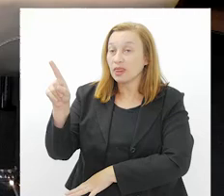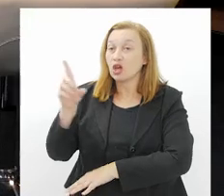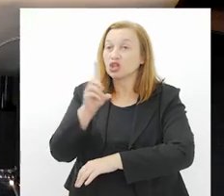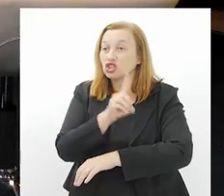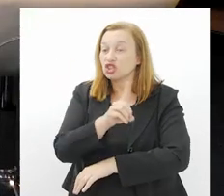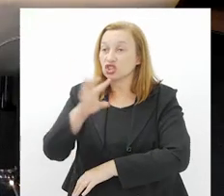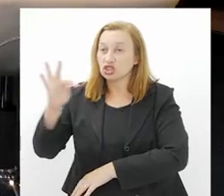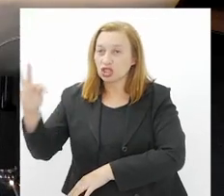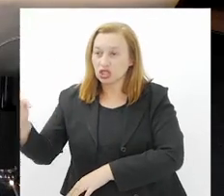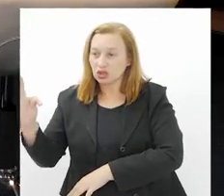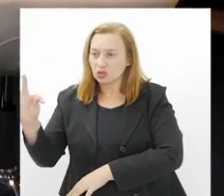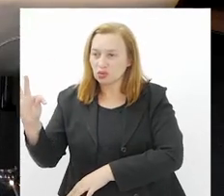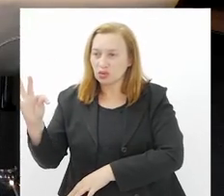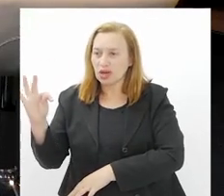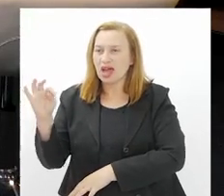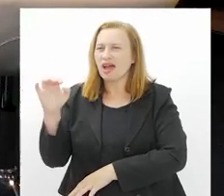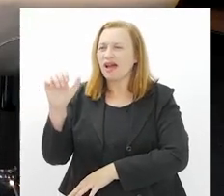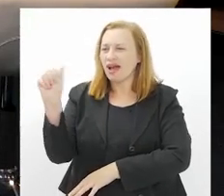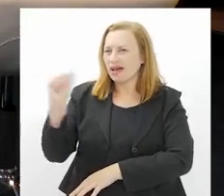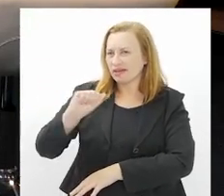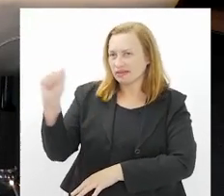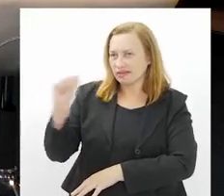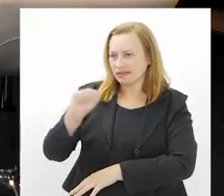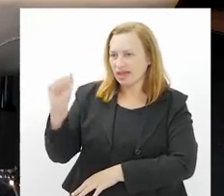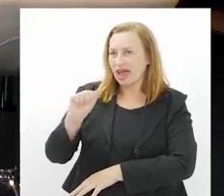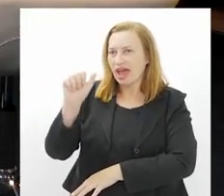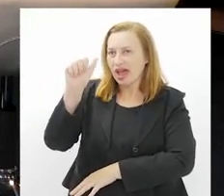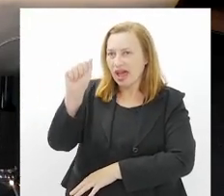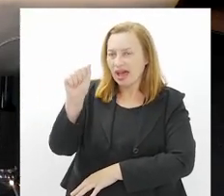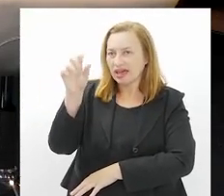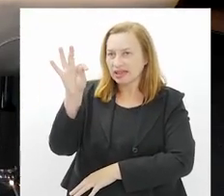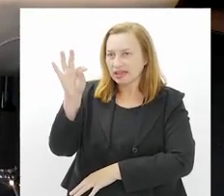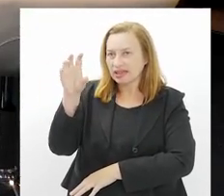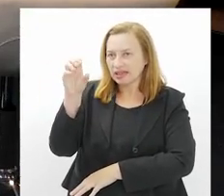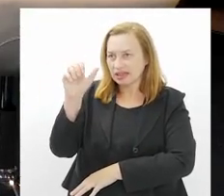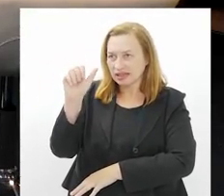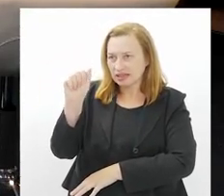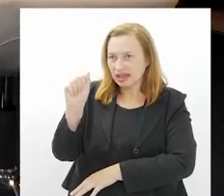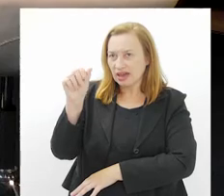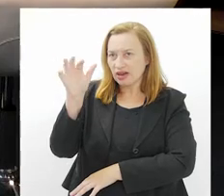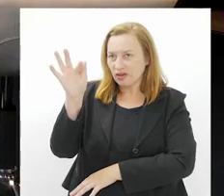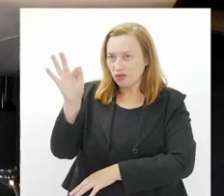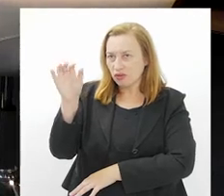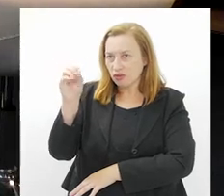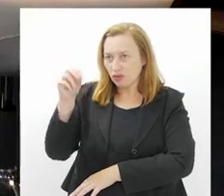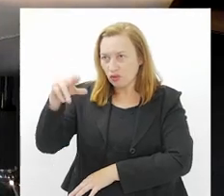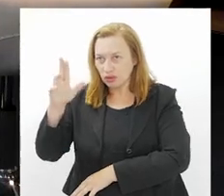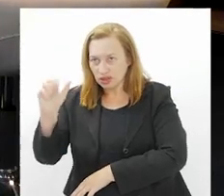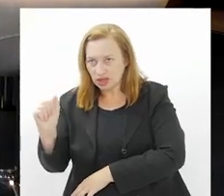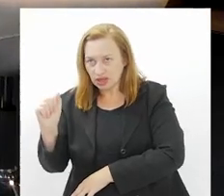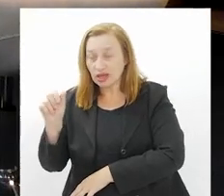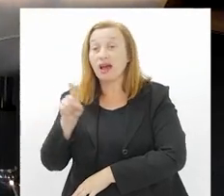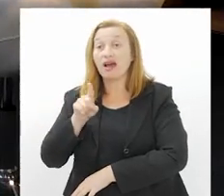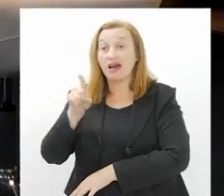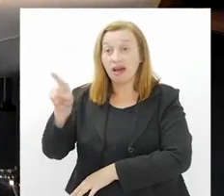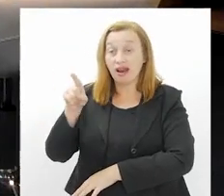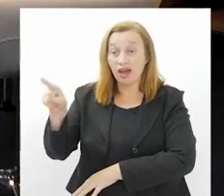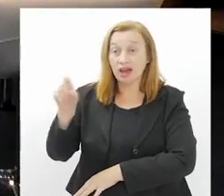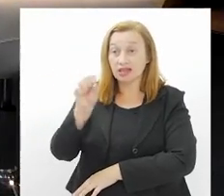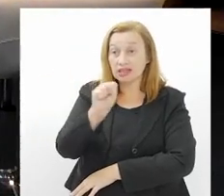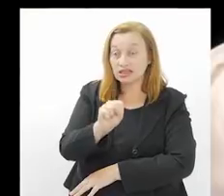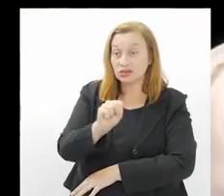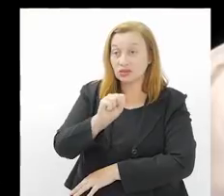Barra, é de chamar a atenção? O que o senhor pode falar? Sim, sobre com certeza. Isso? Tanto que